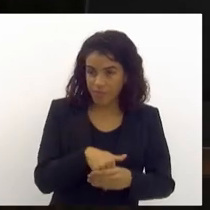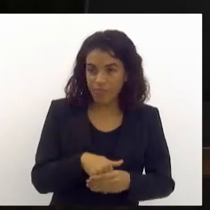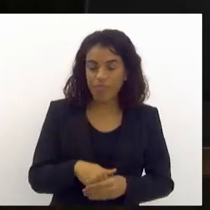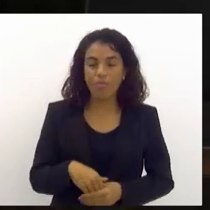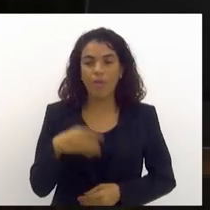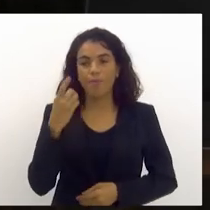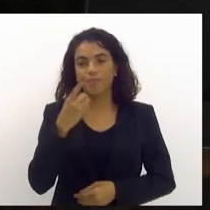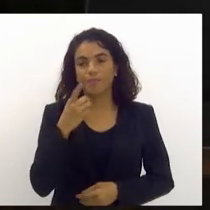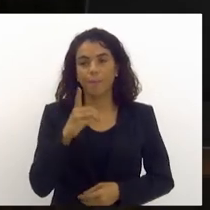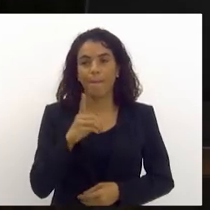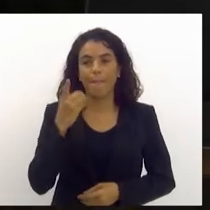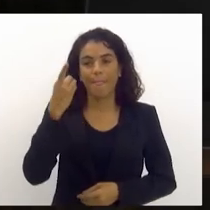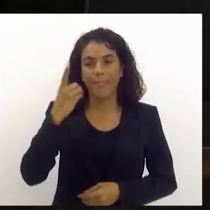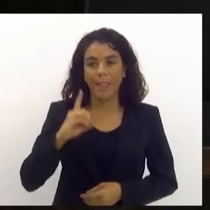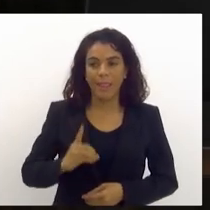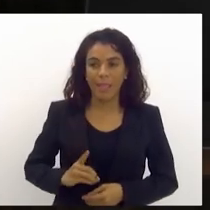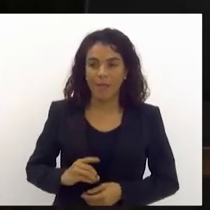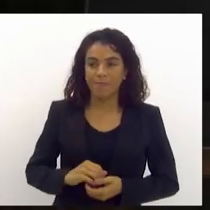Deputada Dani Balbi.